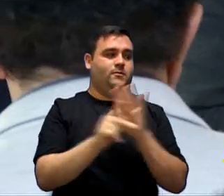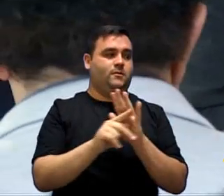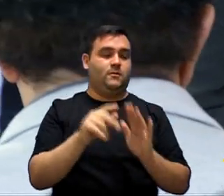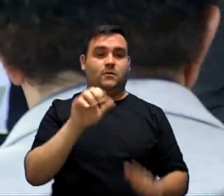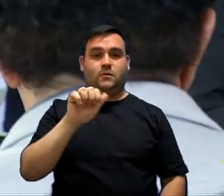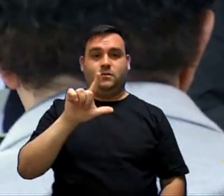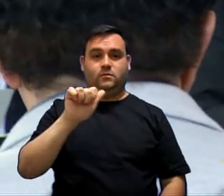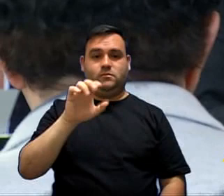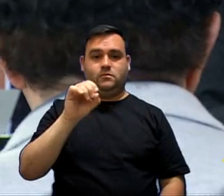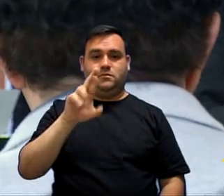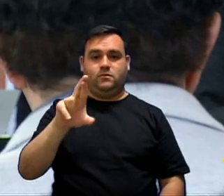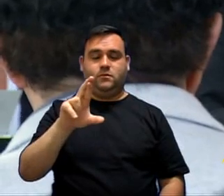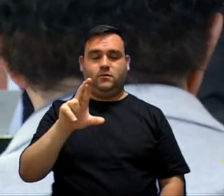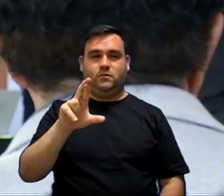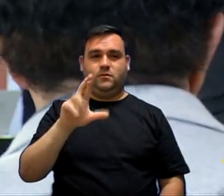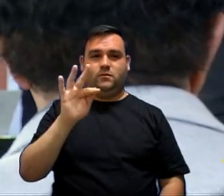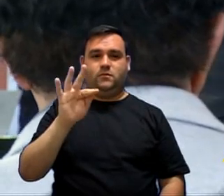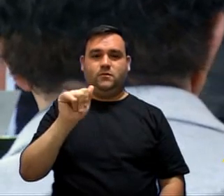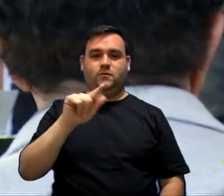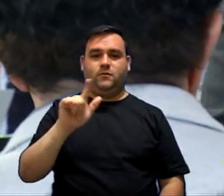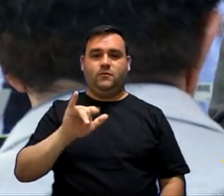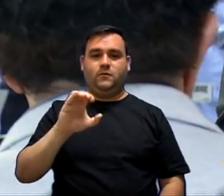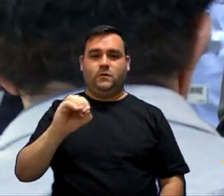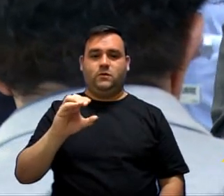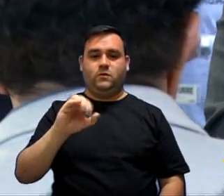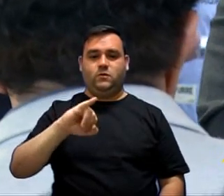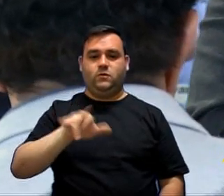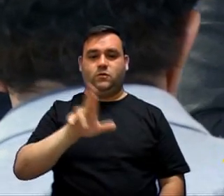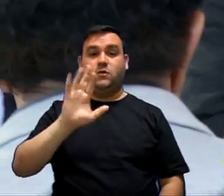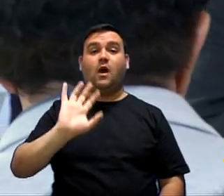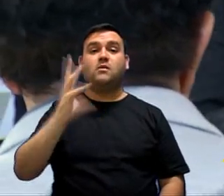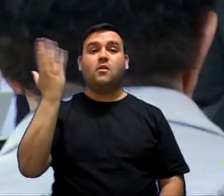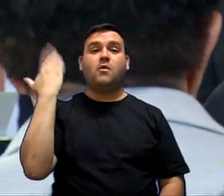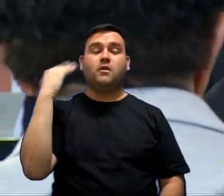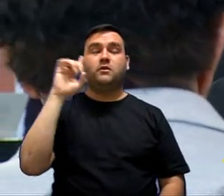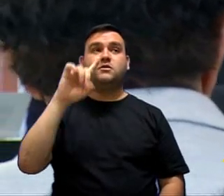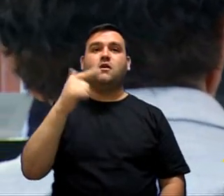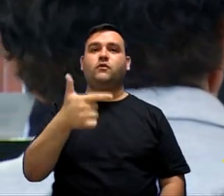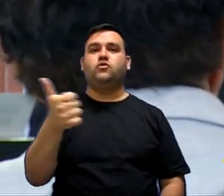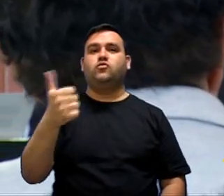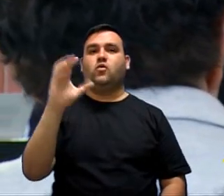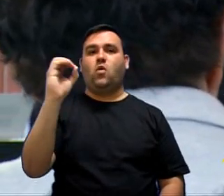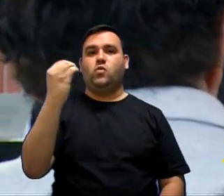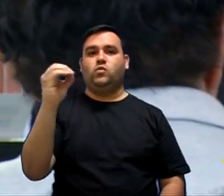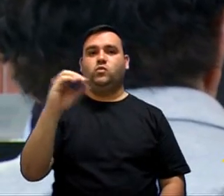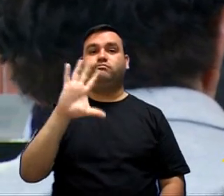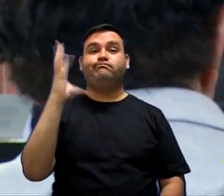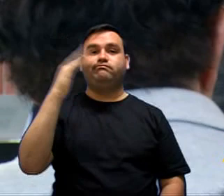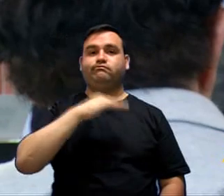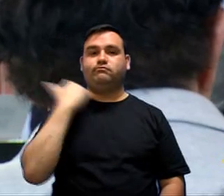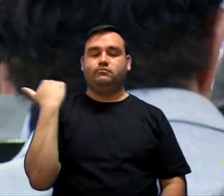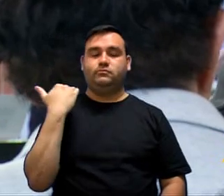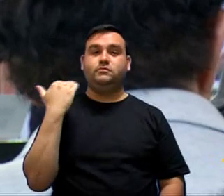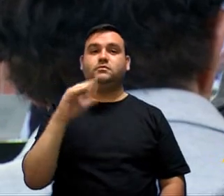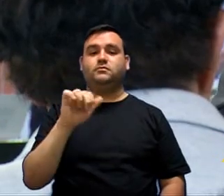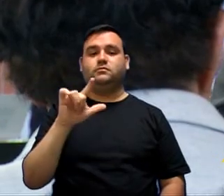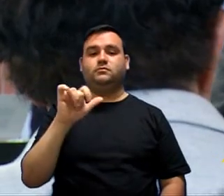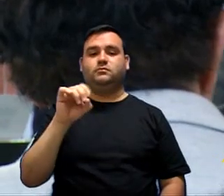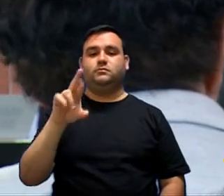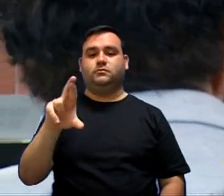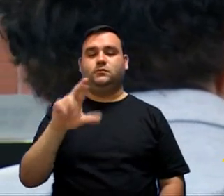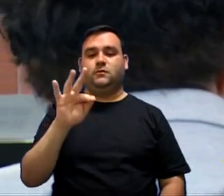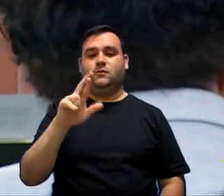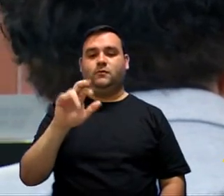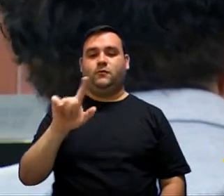o seu Alaor Fázio Júnior, que ocorreu no dia 21 de outubro, Martinez. É o Alaor